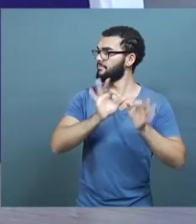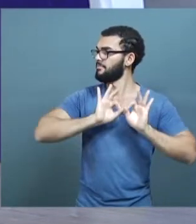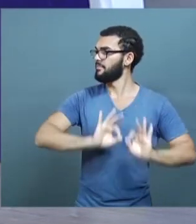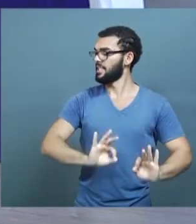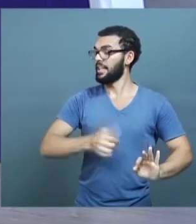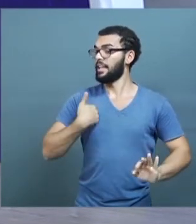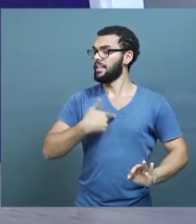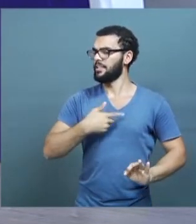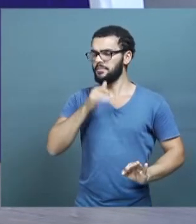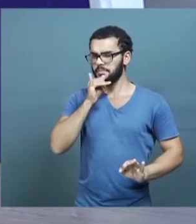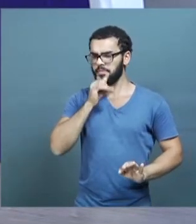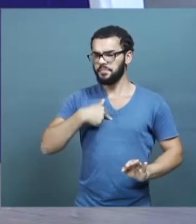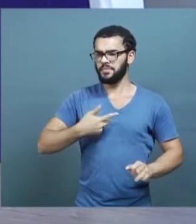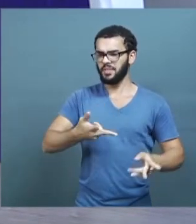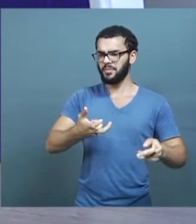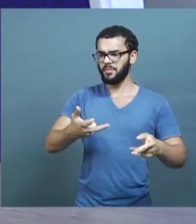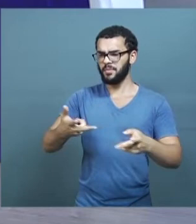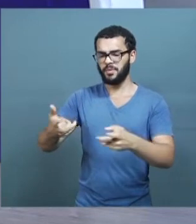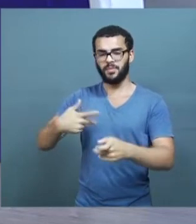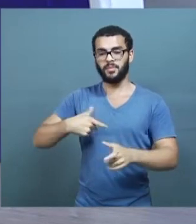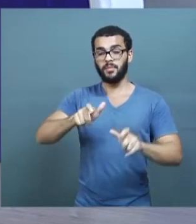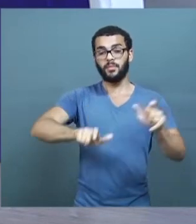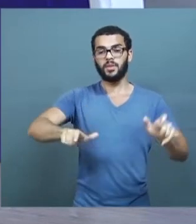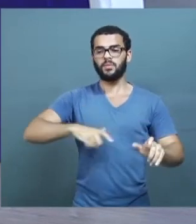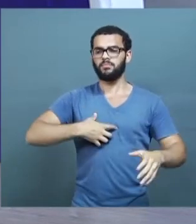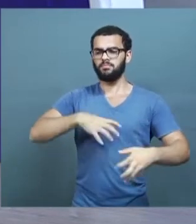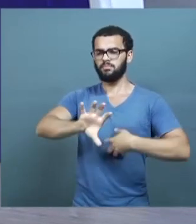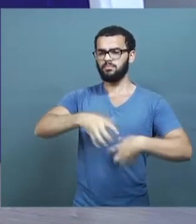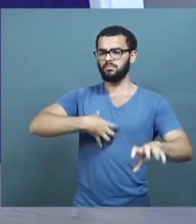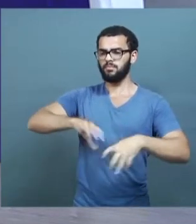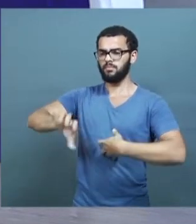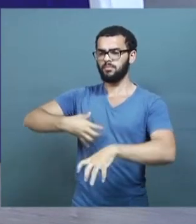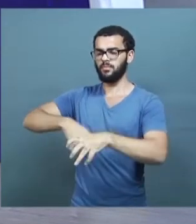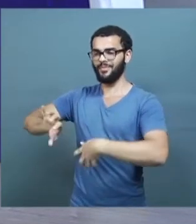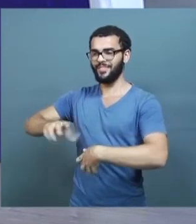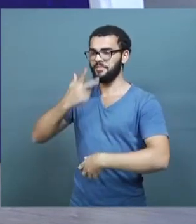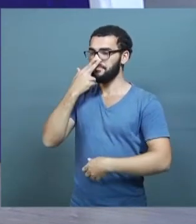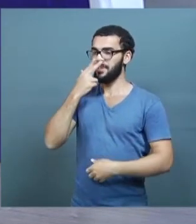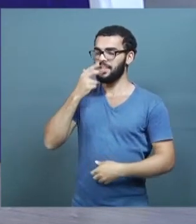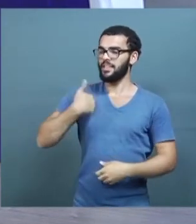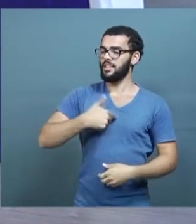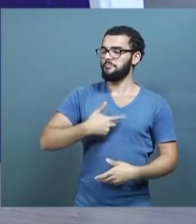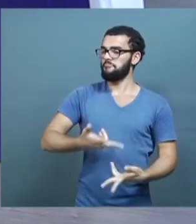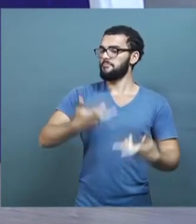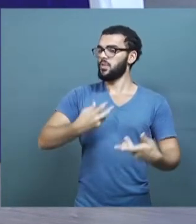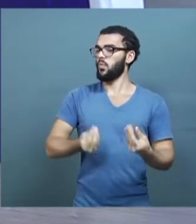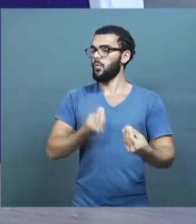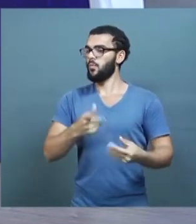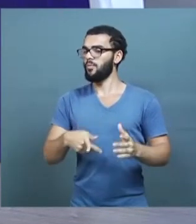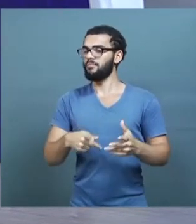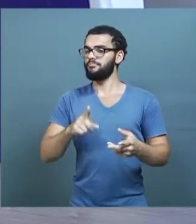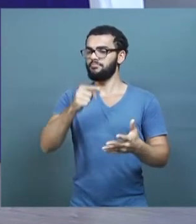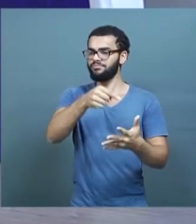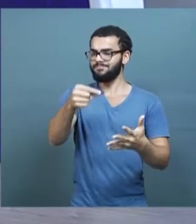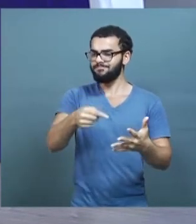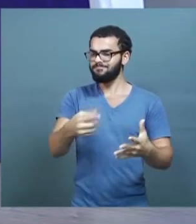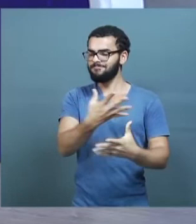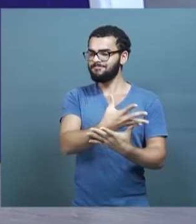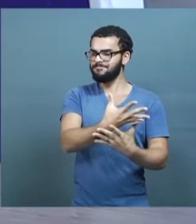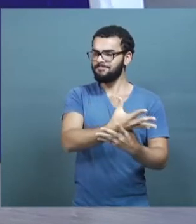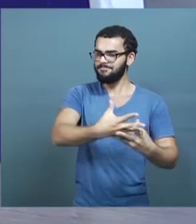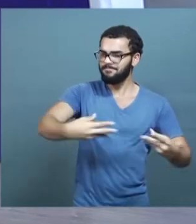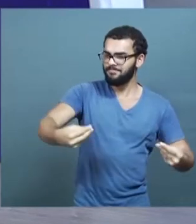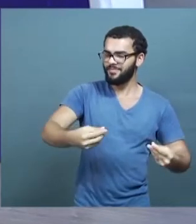para o sofrimento alheio, a gente leva junto formas de resolução, né, desse sentimento